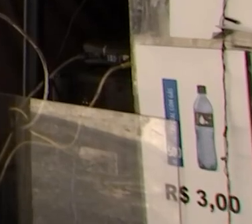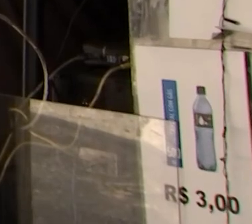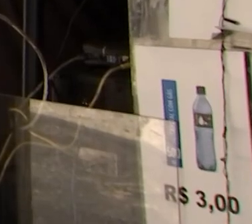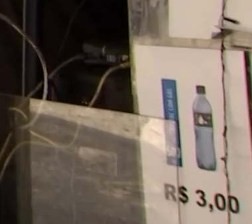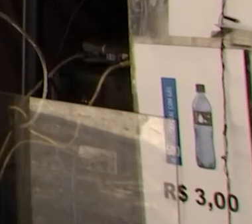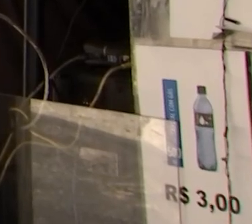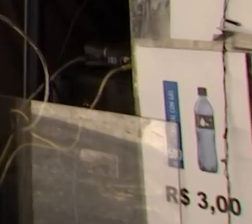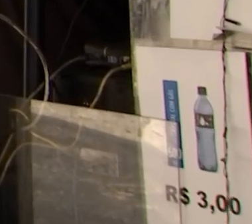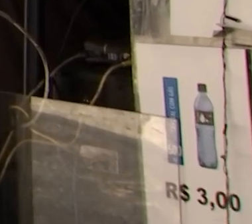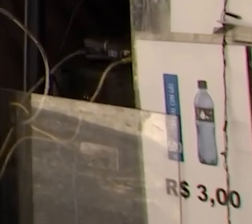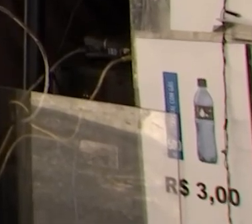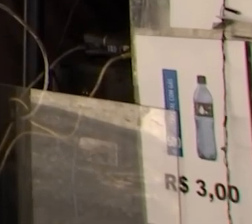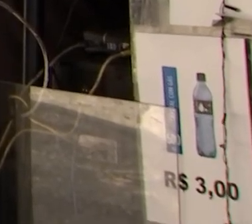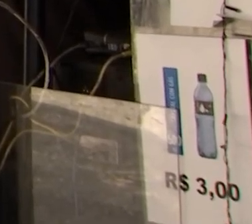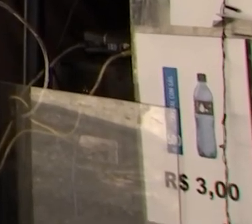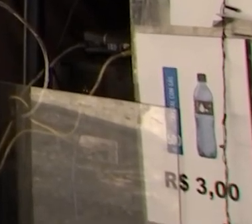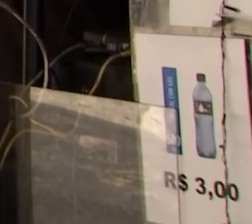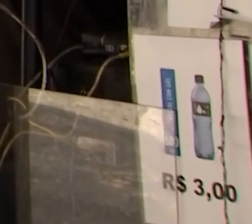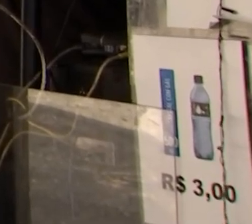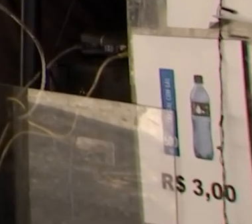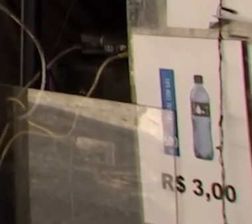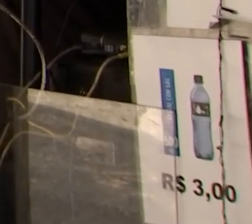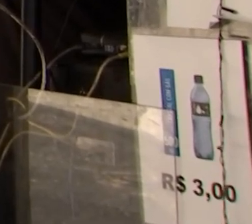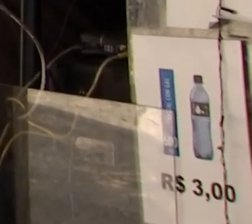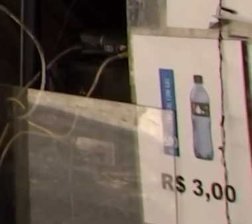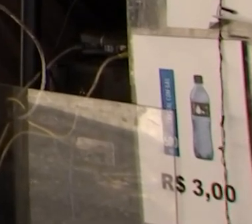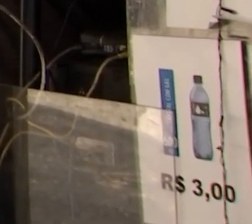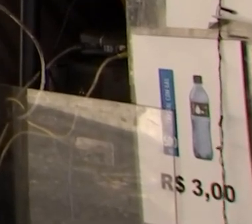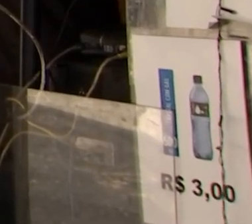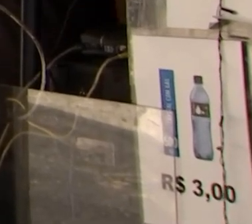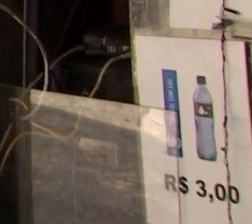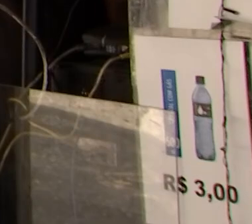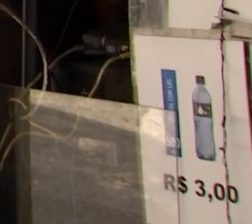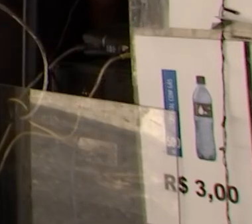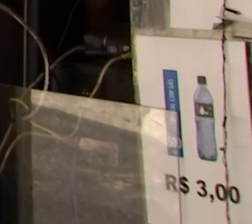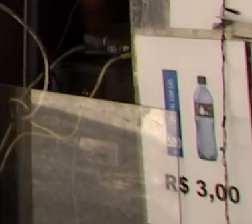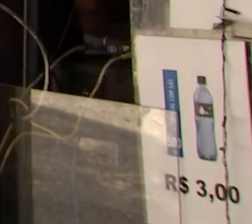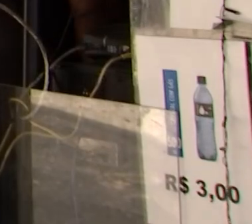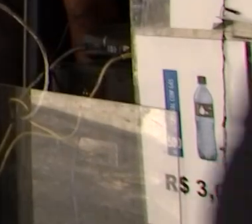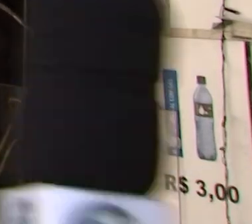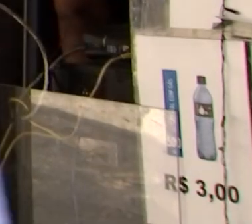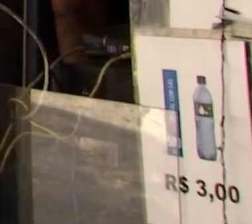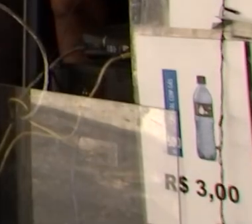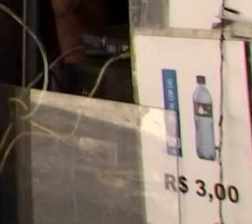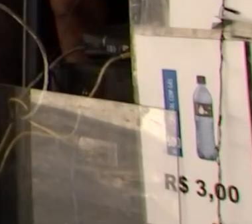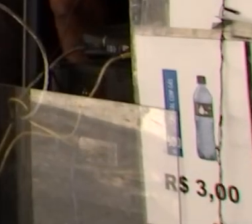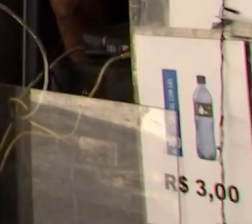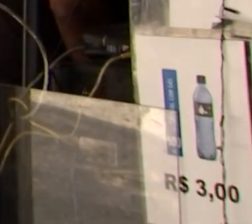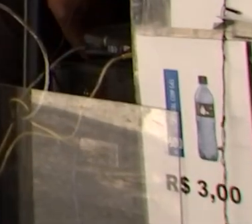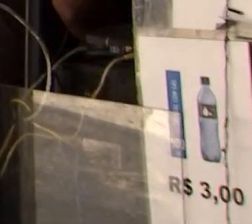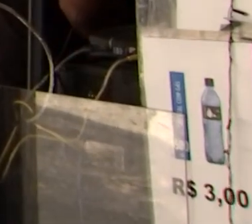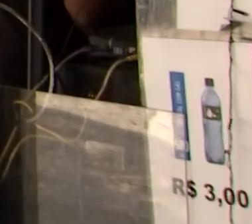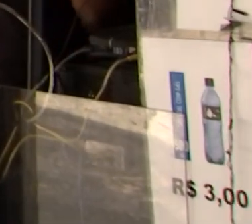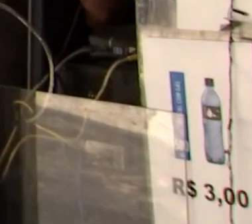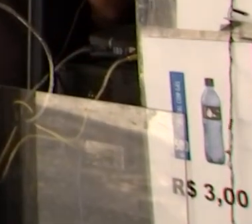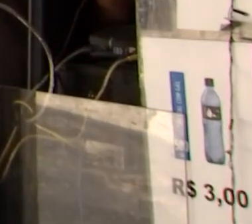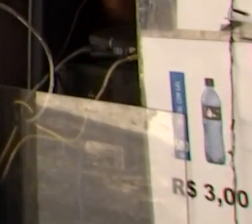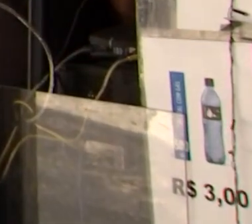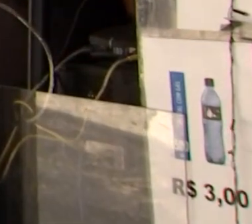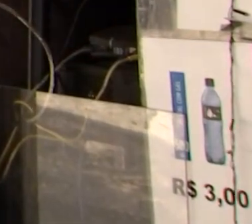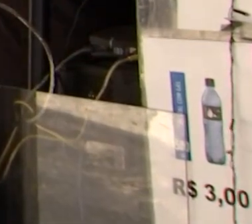assim saudade de alguma coisa? O que te faz sentir nostalgia, se você for uma pessoa nostálgica, né? Olha, eu sempre